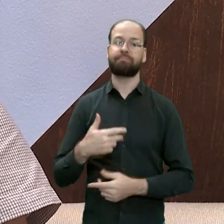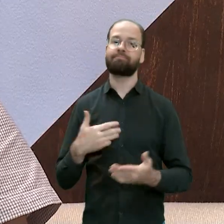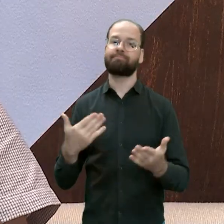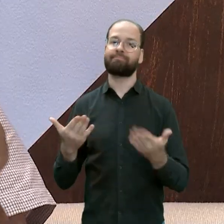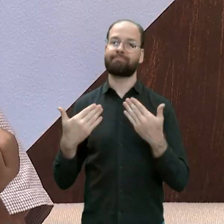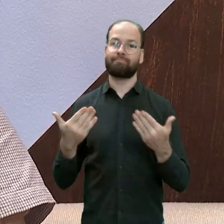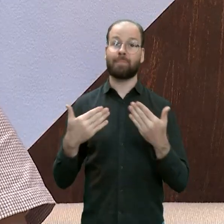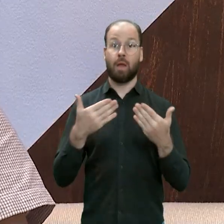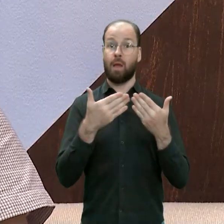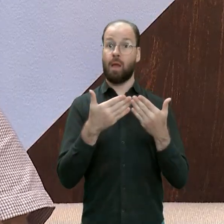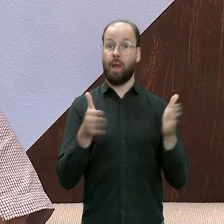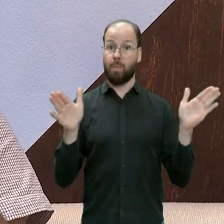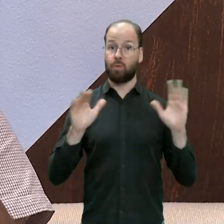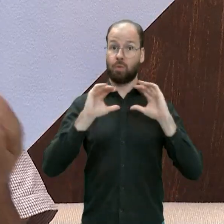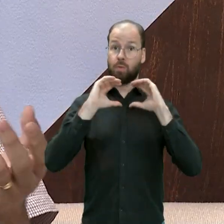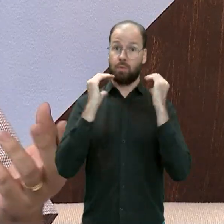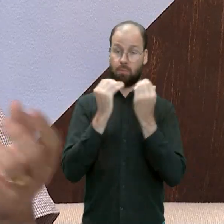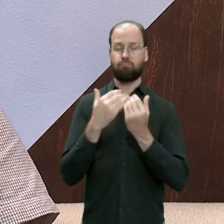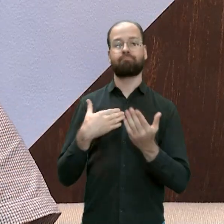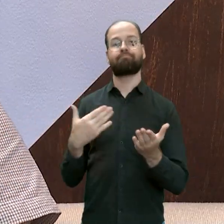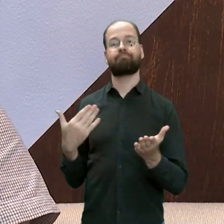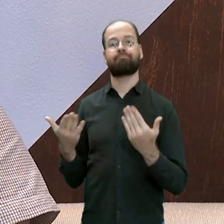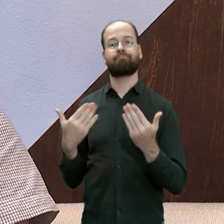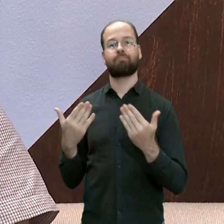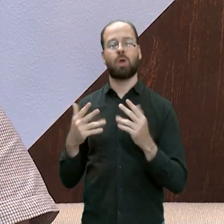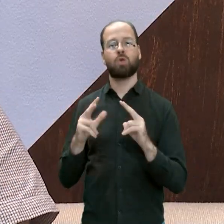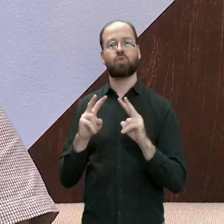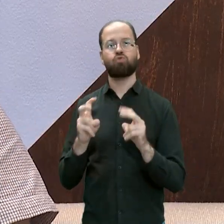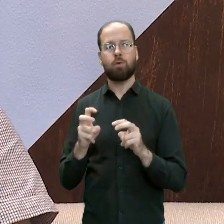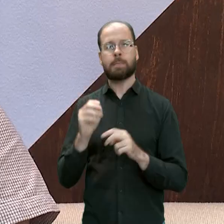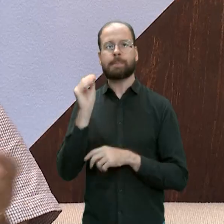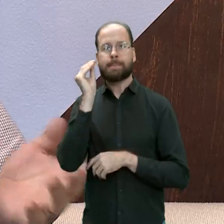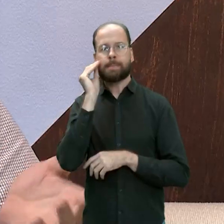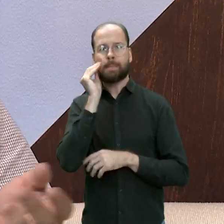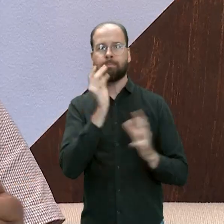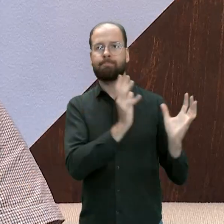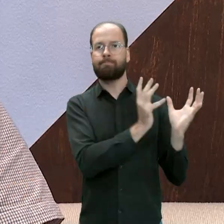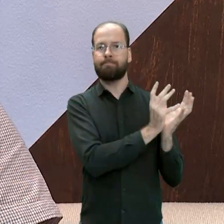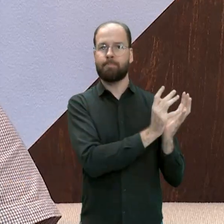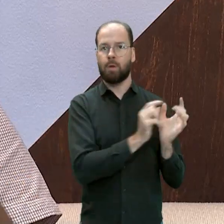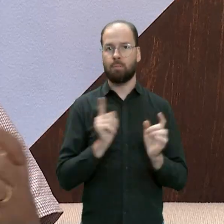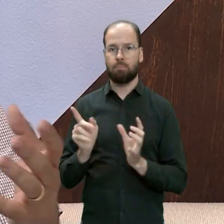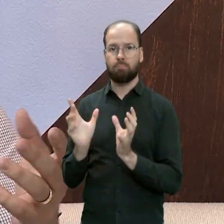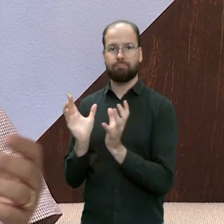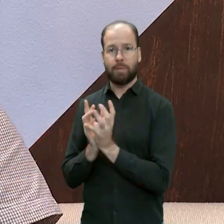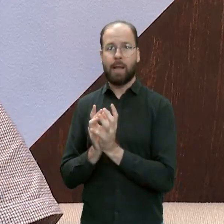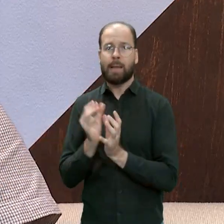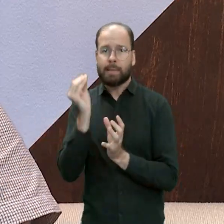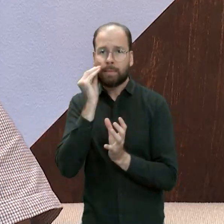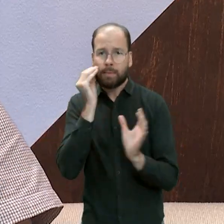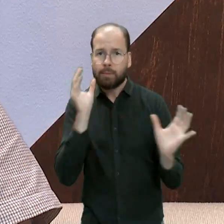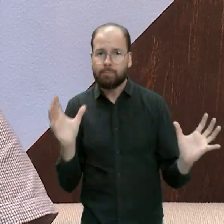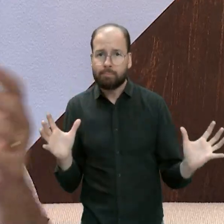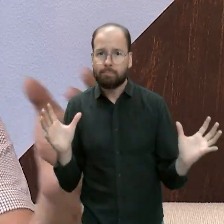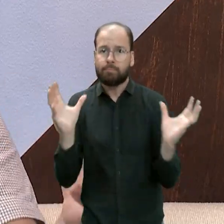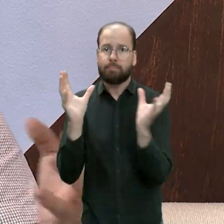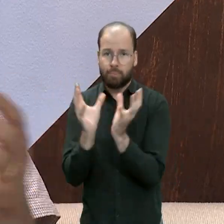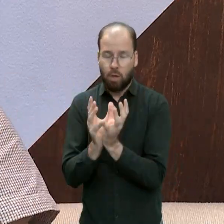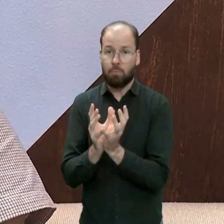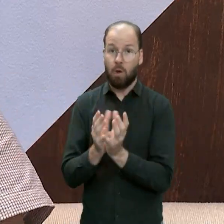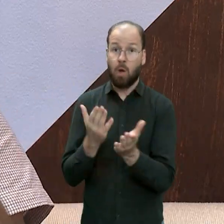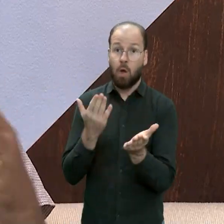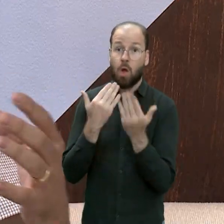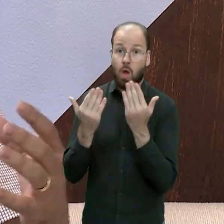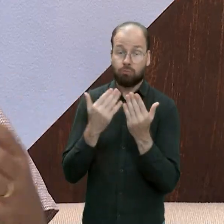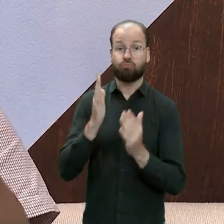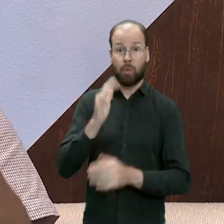nós conversamos sobre a possibilidade dos grupos se interagirem. Desde essa conversa, um aluno meu já foi para lá, um aluno dele já veio para